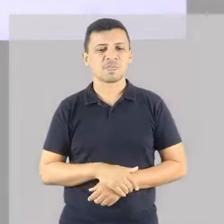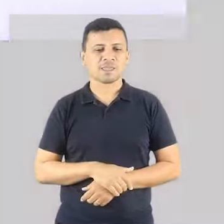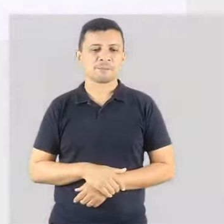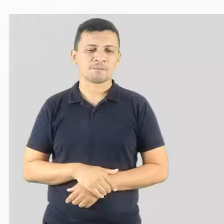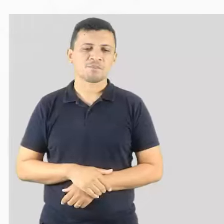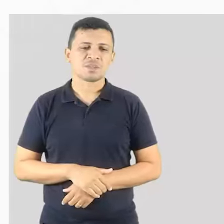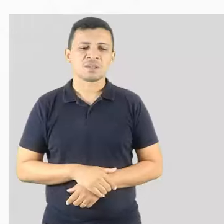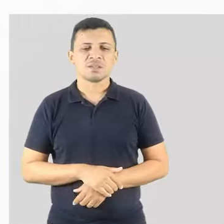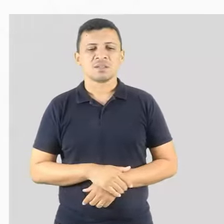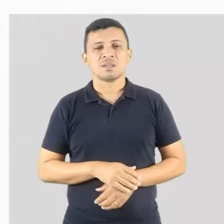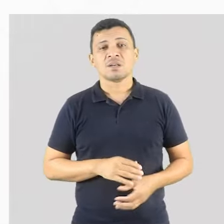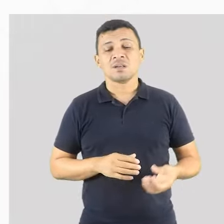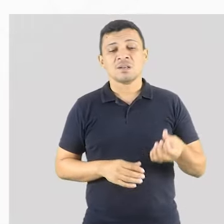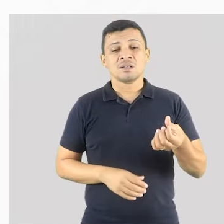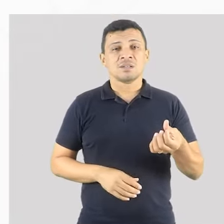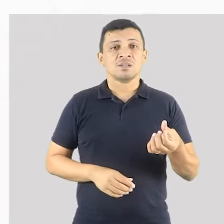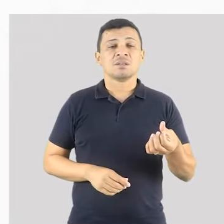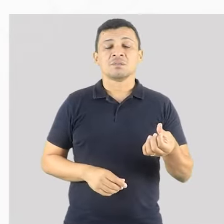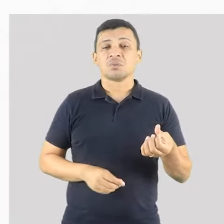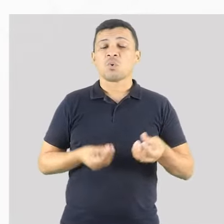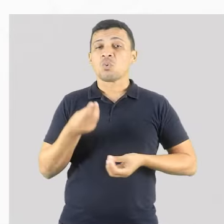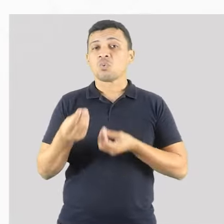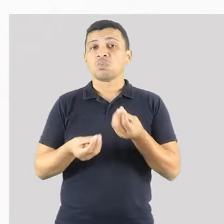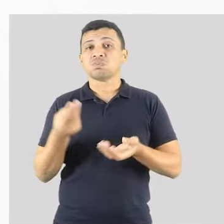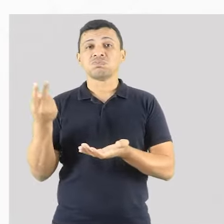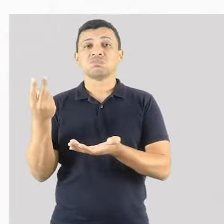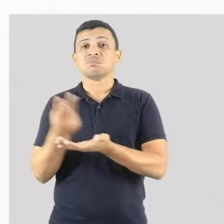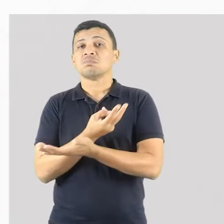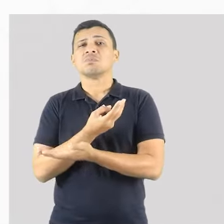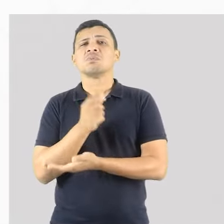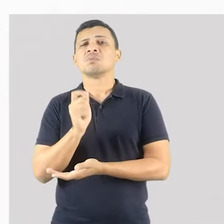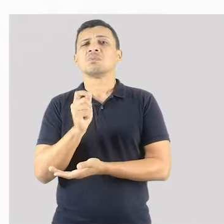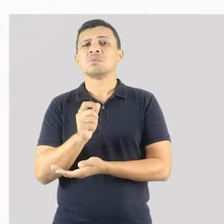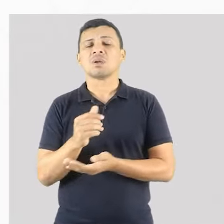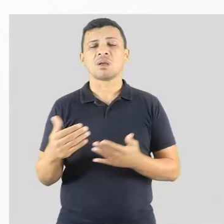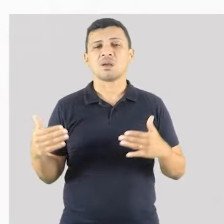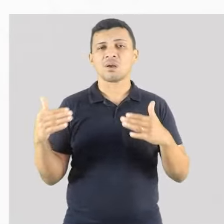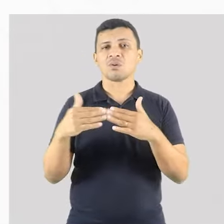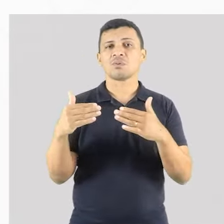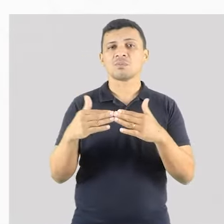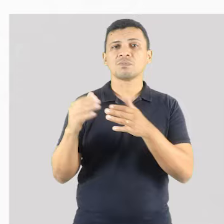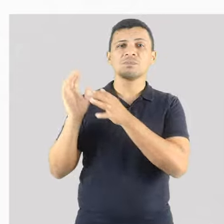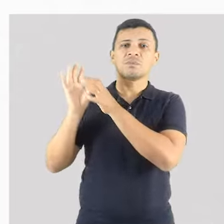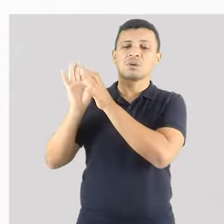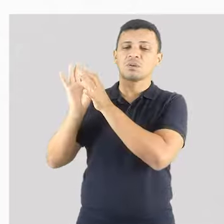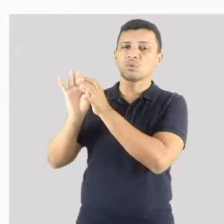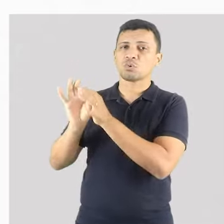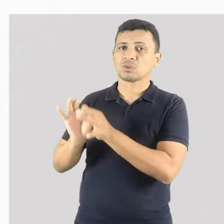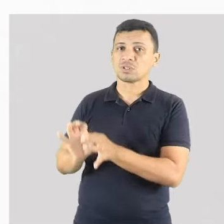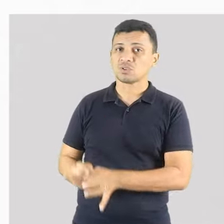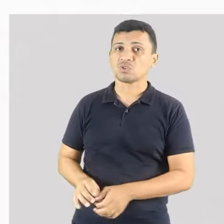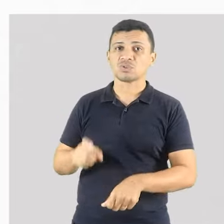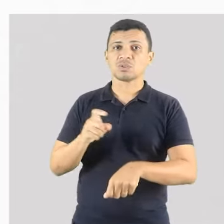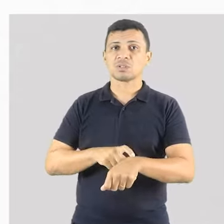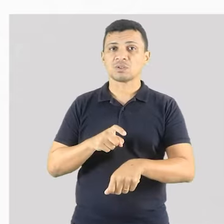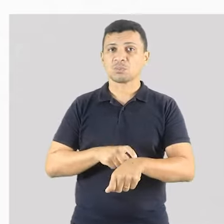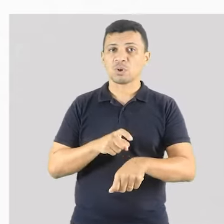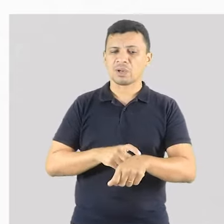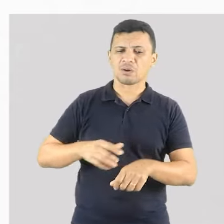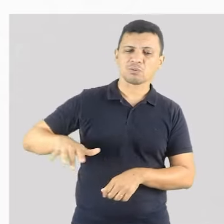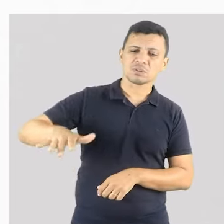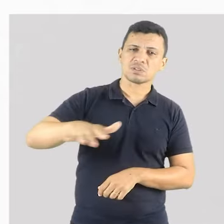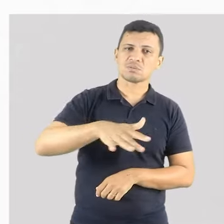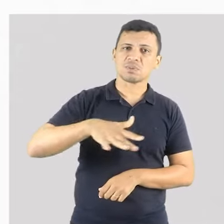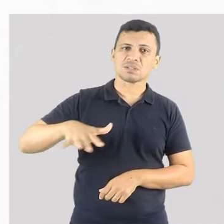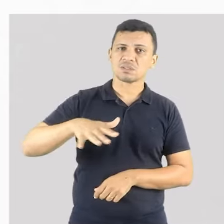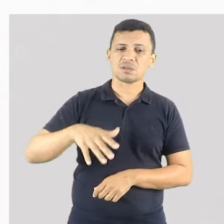temos também a situacionalidade certo que estaria associado aí ao contexto temporal espacial